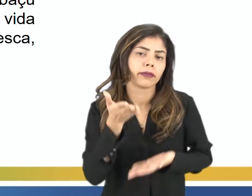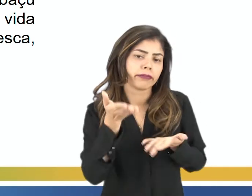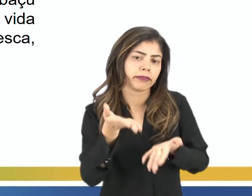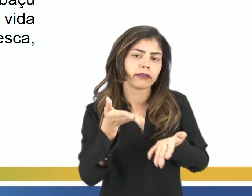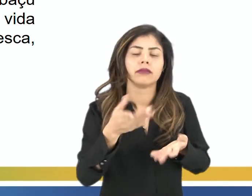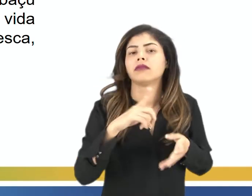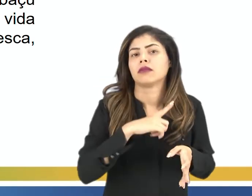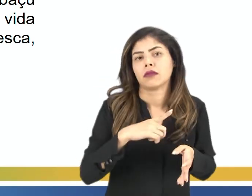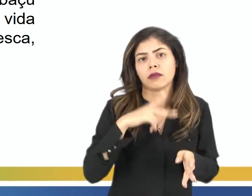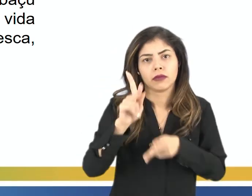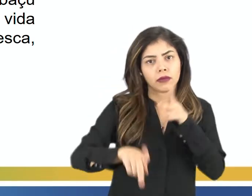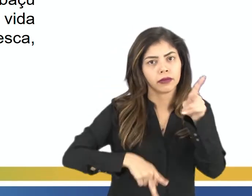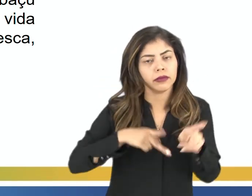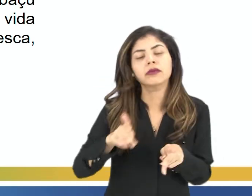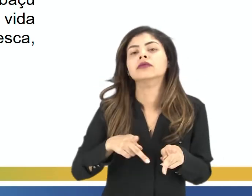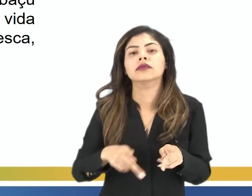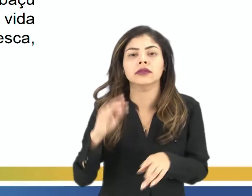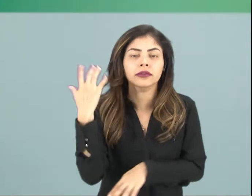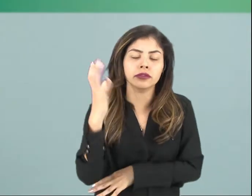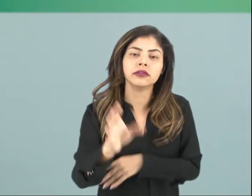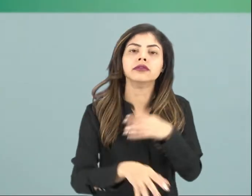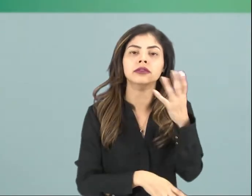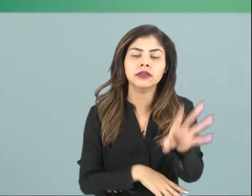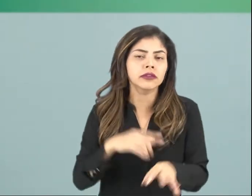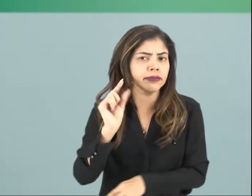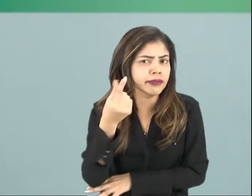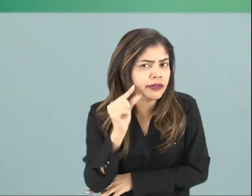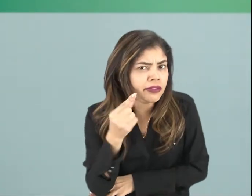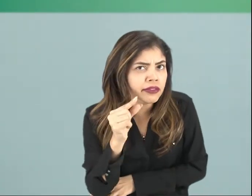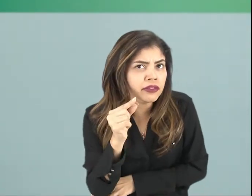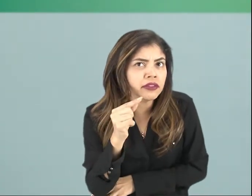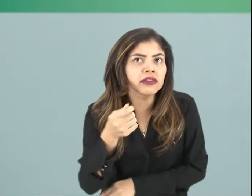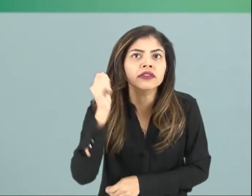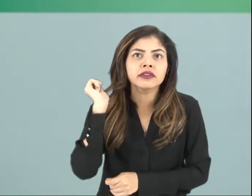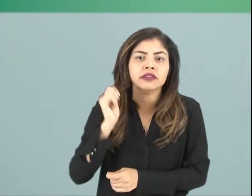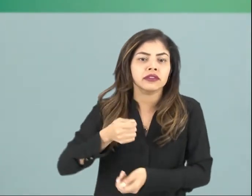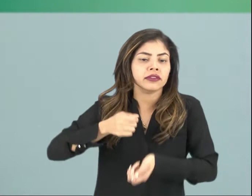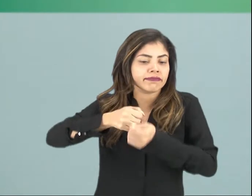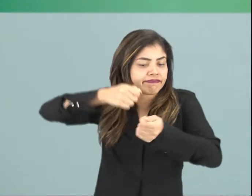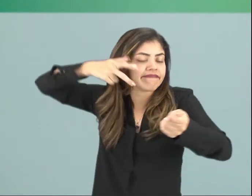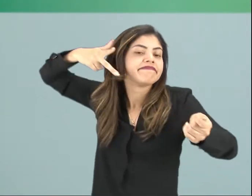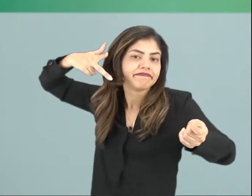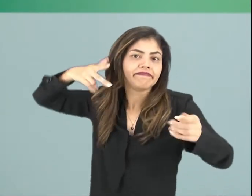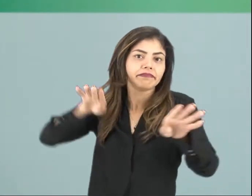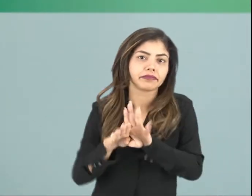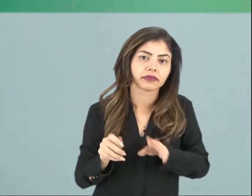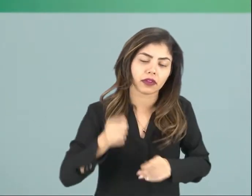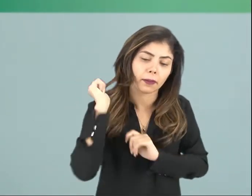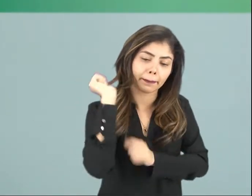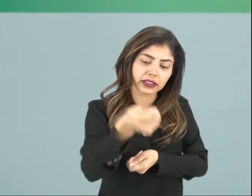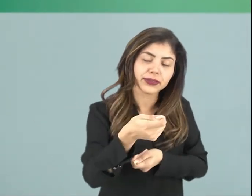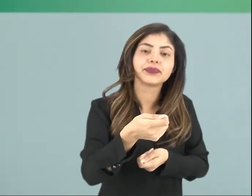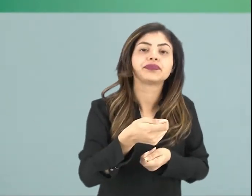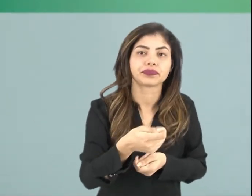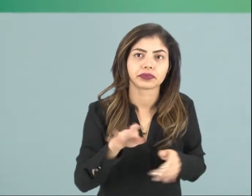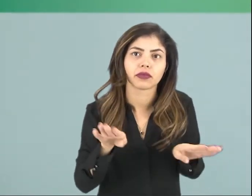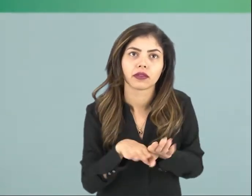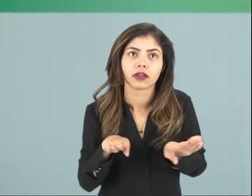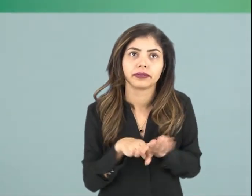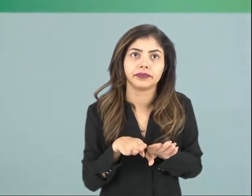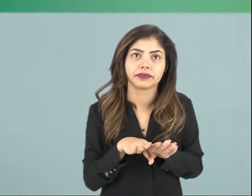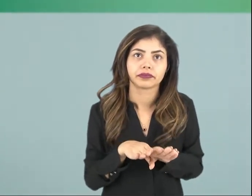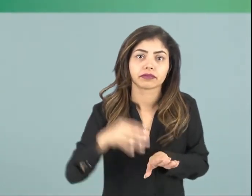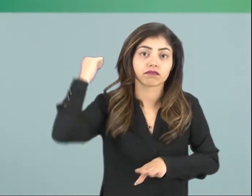tipos de povos da floresta, ele vive também um pouco da pesca e da caça e utiliza muito a questão do extrativismo vegetal e